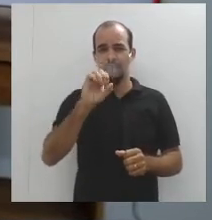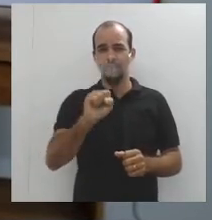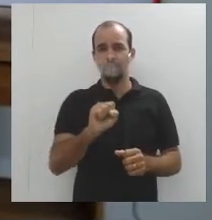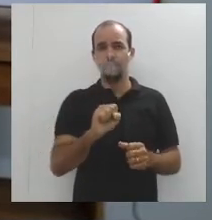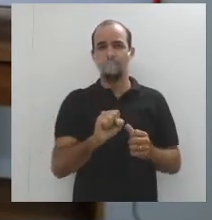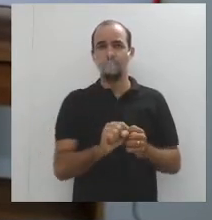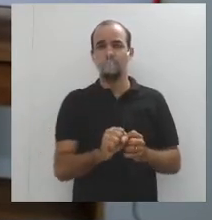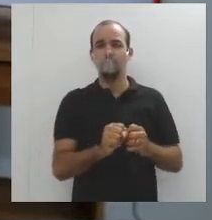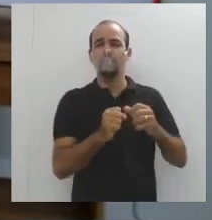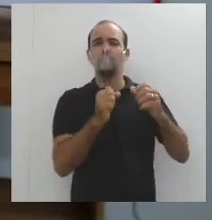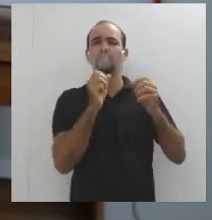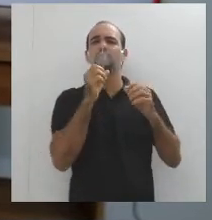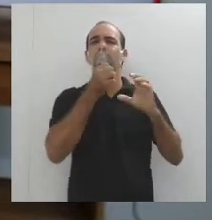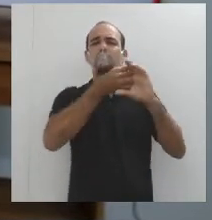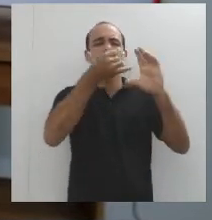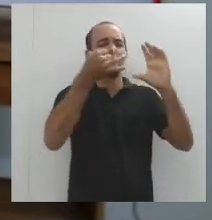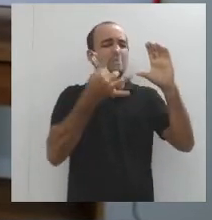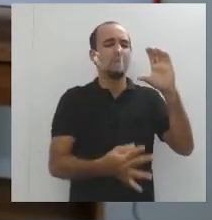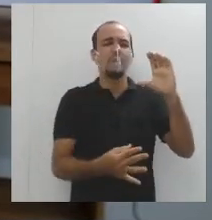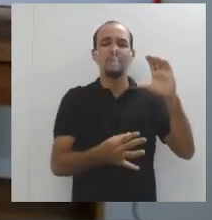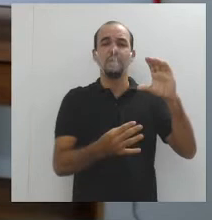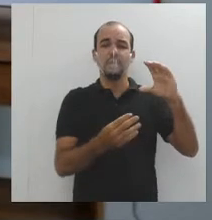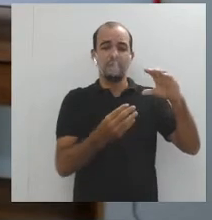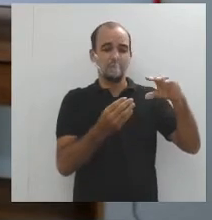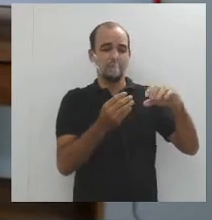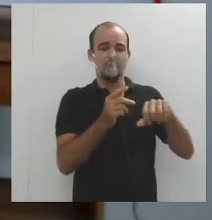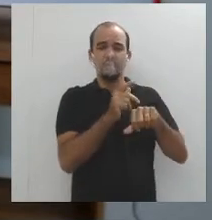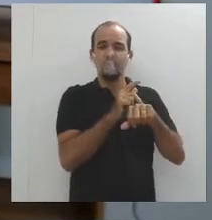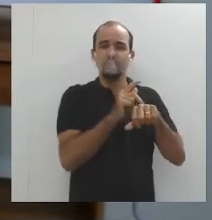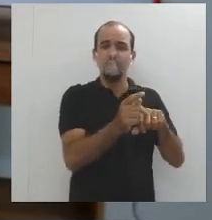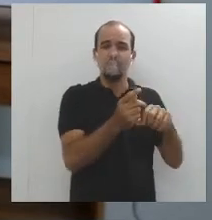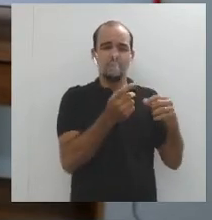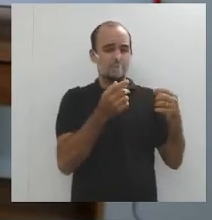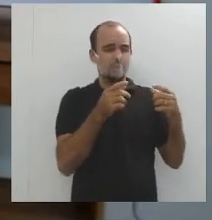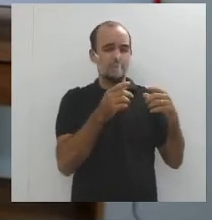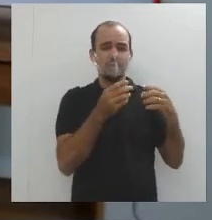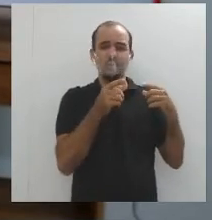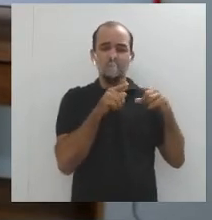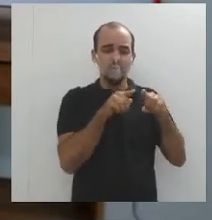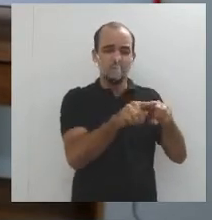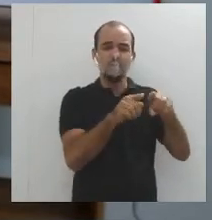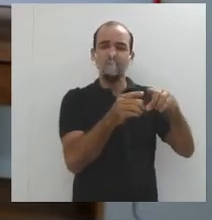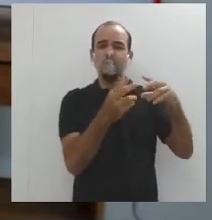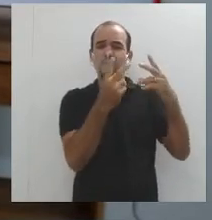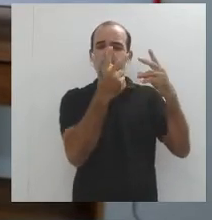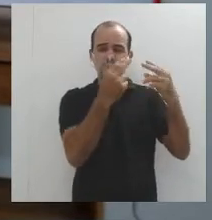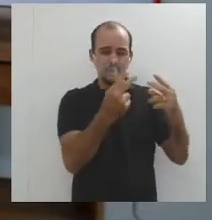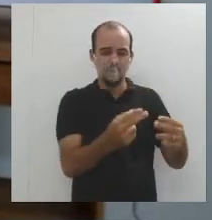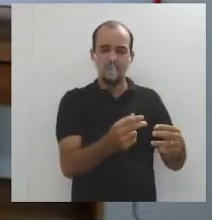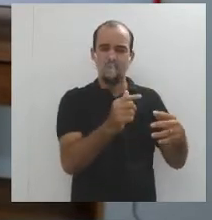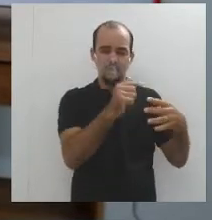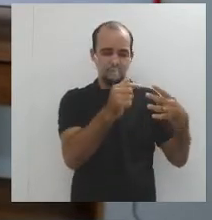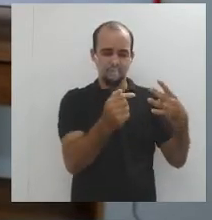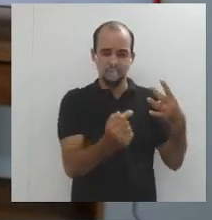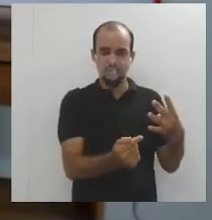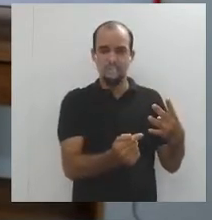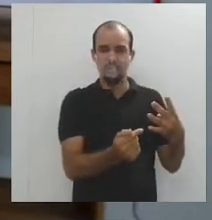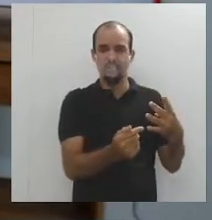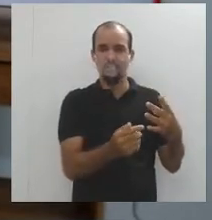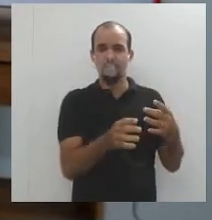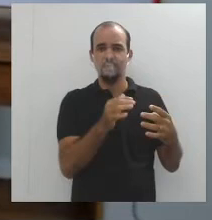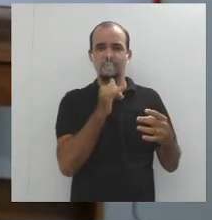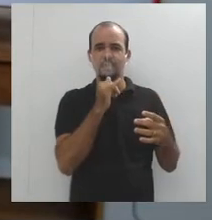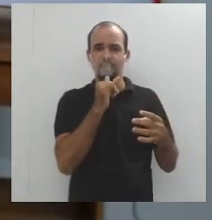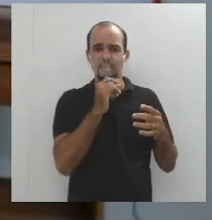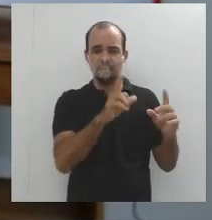apresentar características uniformes iguais em todos os seus pontos. Venham aqui